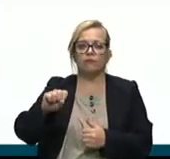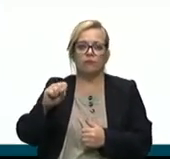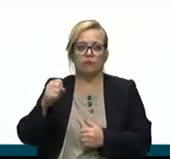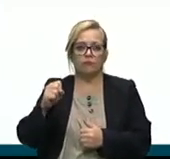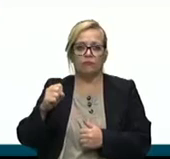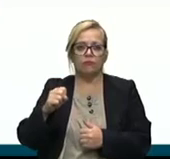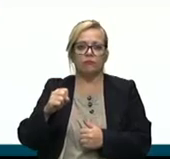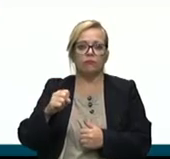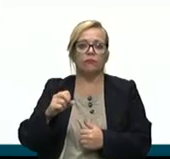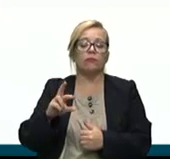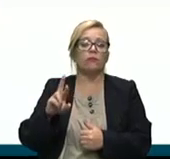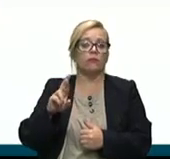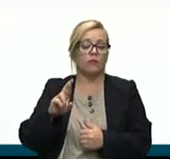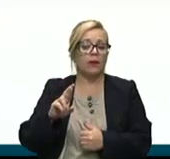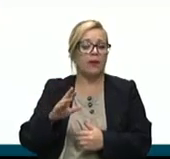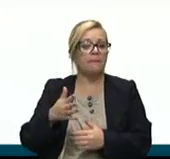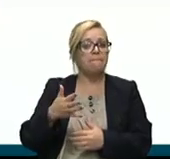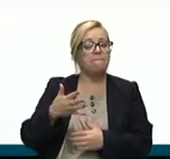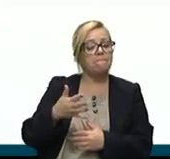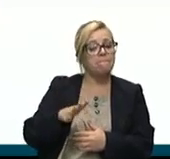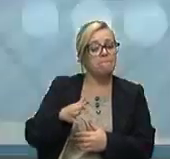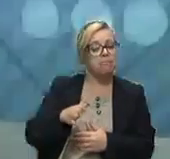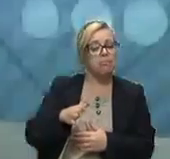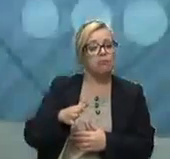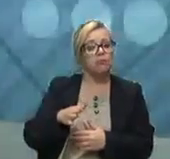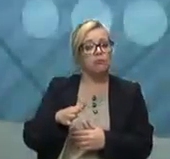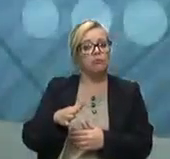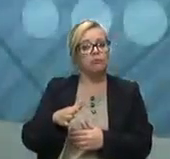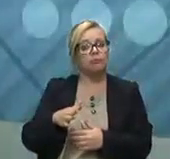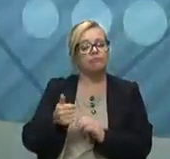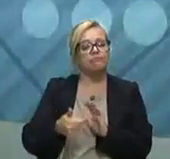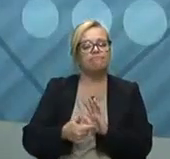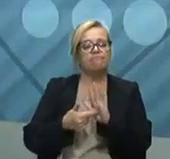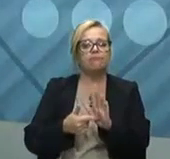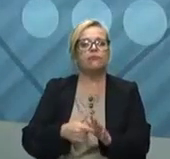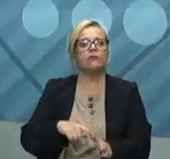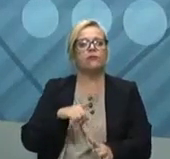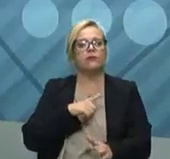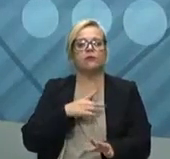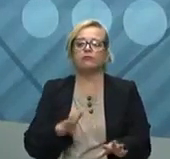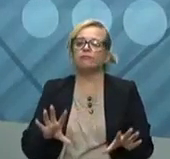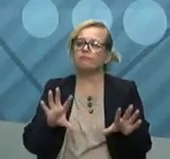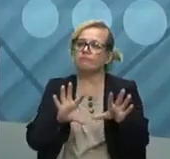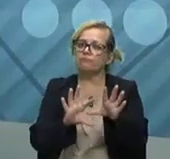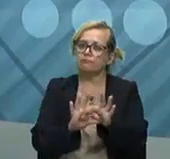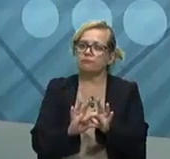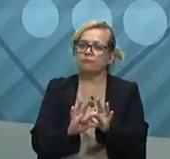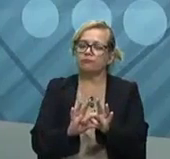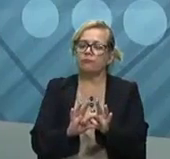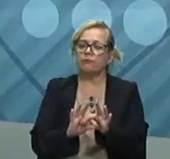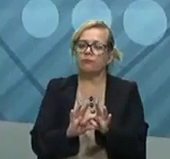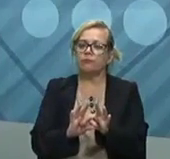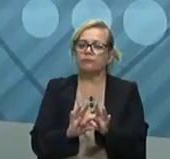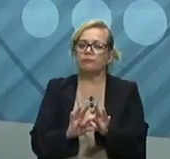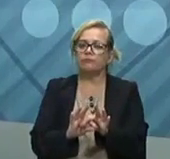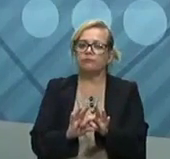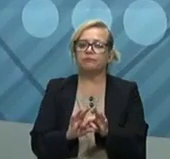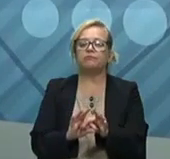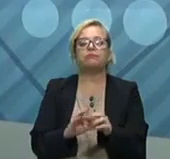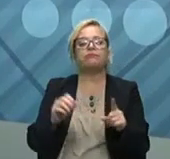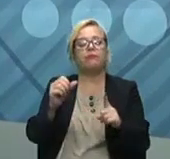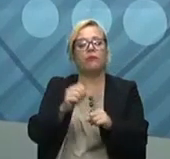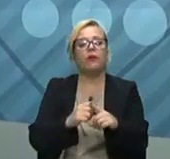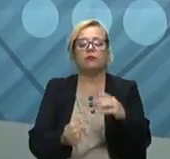0,98. R, aproximadamente 0,98, implica que existe uma correlação entre as variáveis, mês e